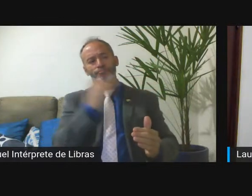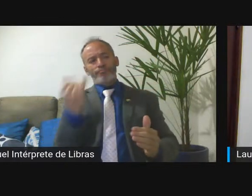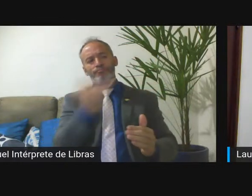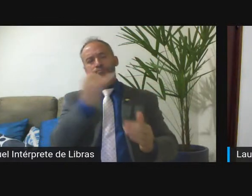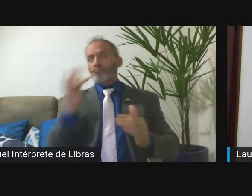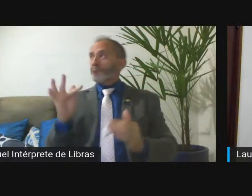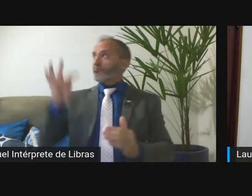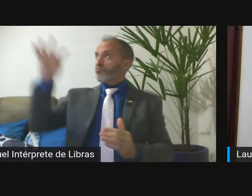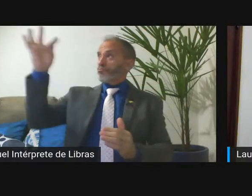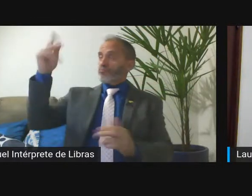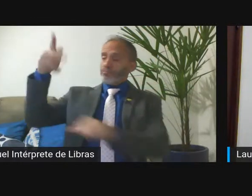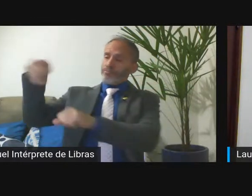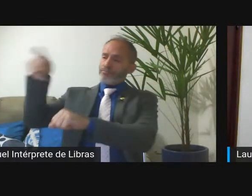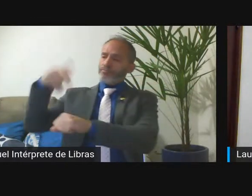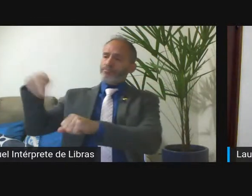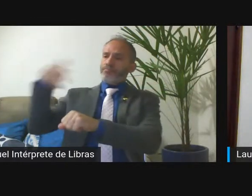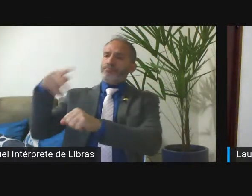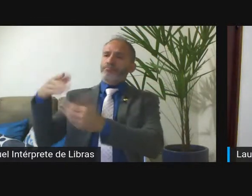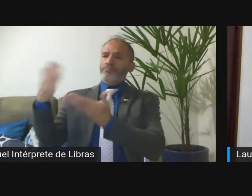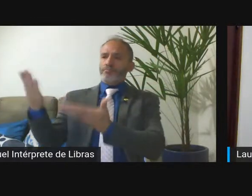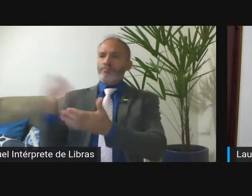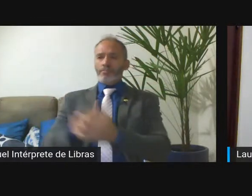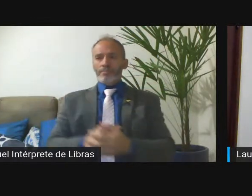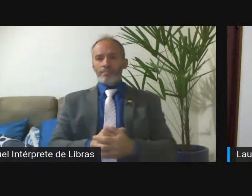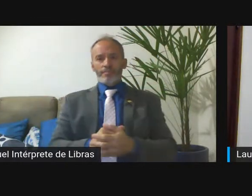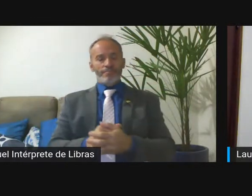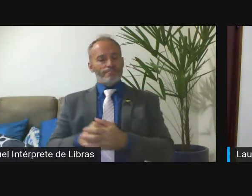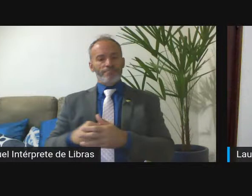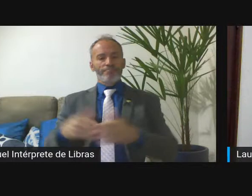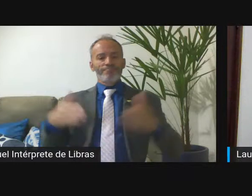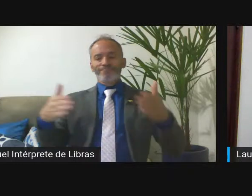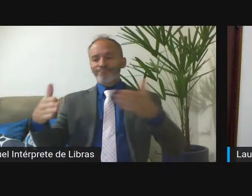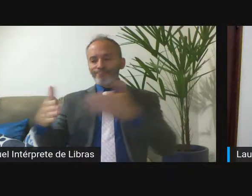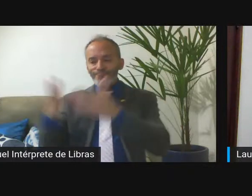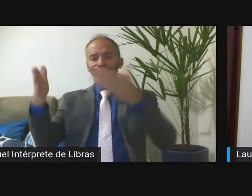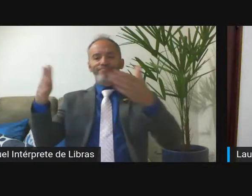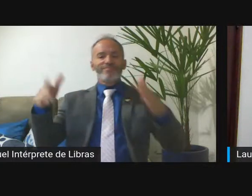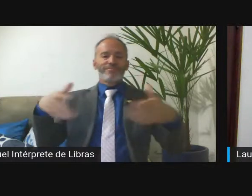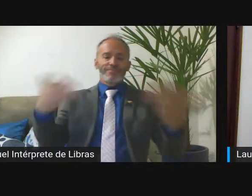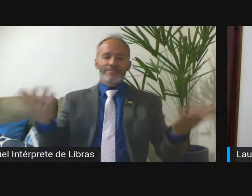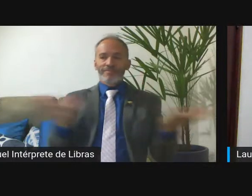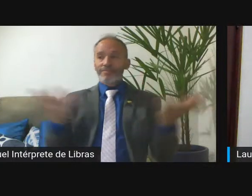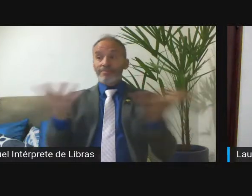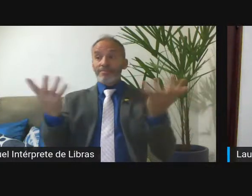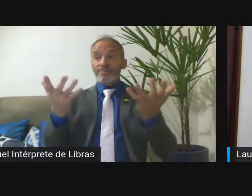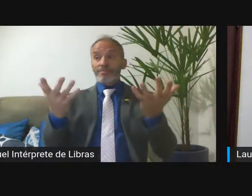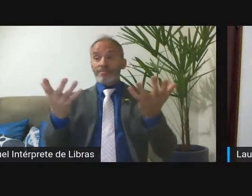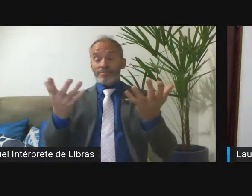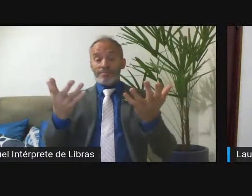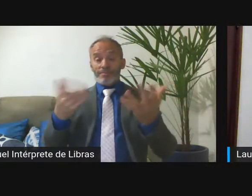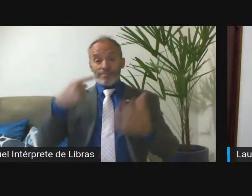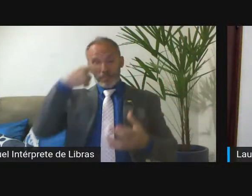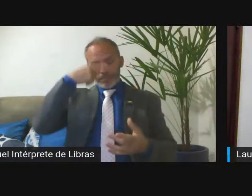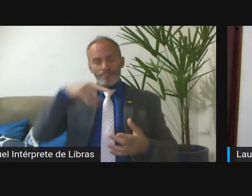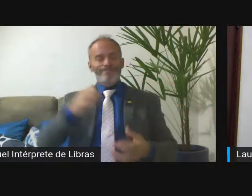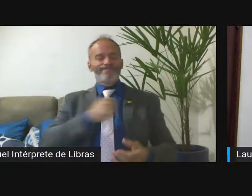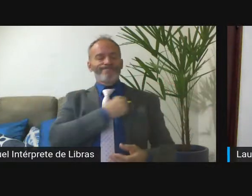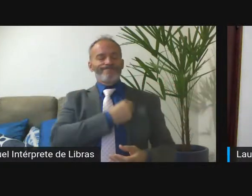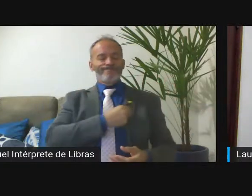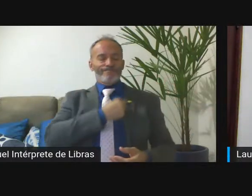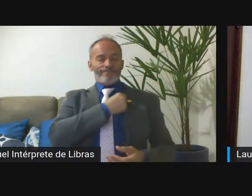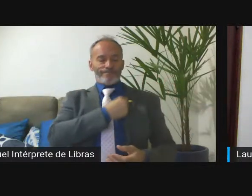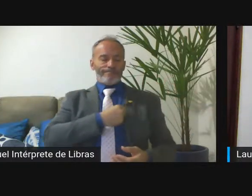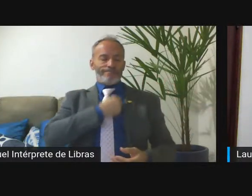futuro desse país. Enfim, chegamos ao fim. A UFLA com certeza vai deixar saudades